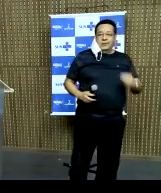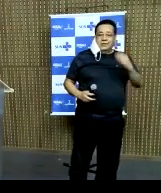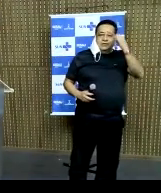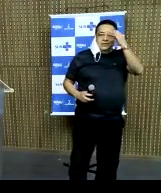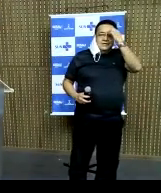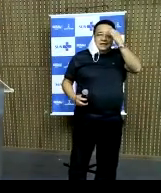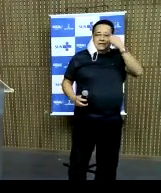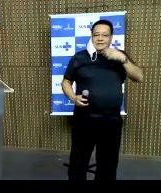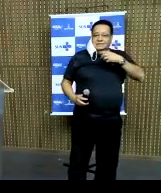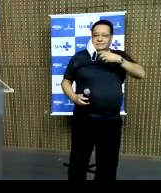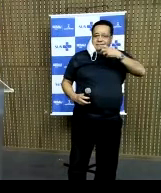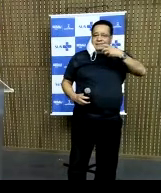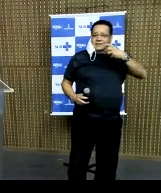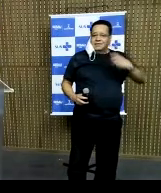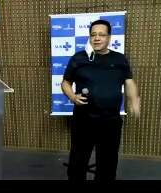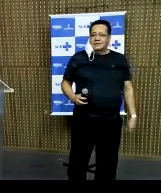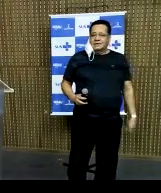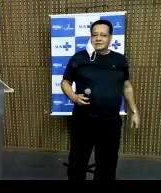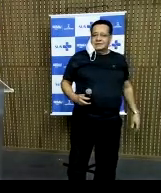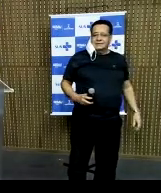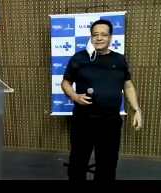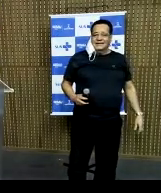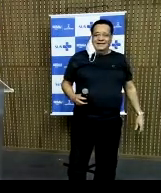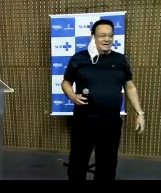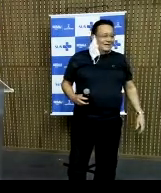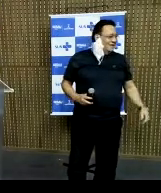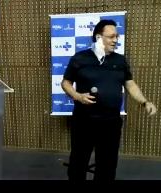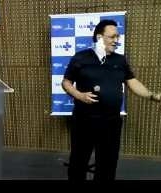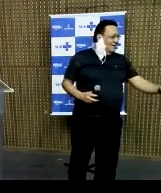É um pouco nervoso, na realidade, acho que é a máscara.